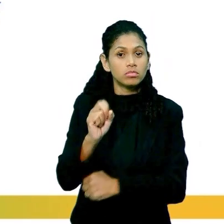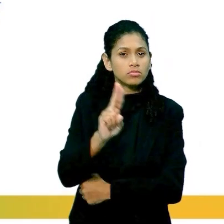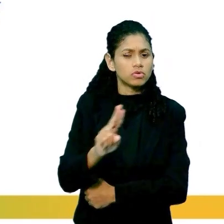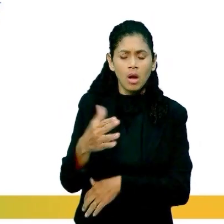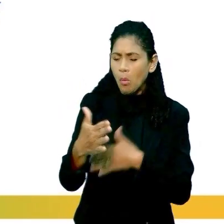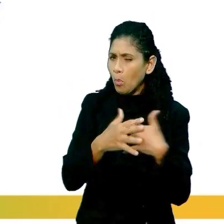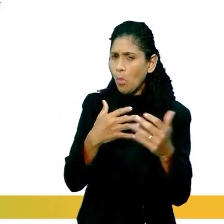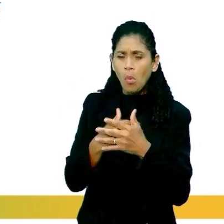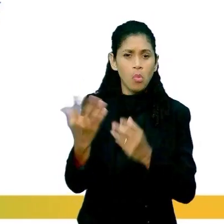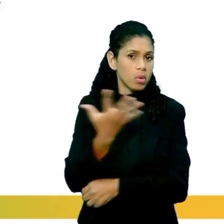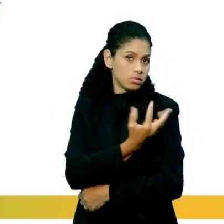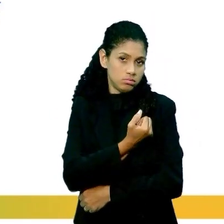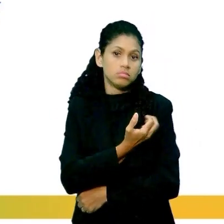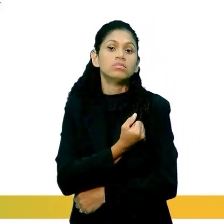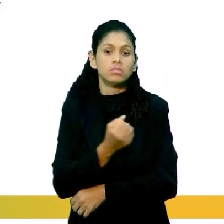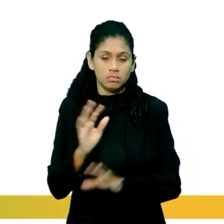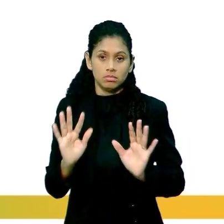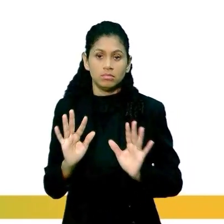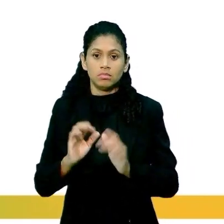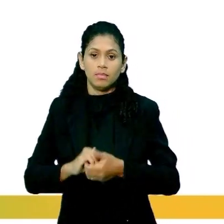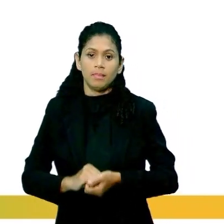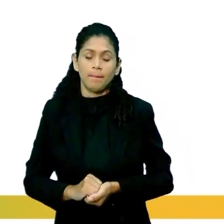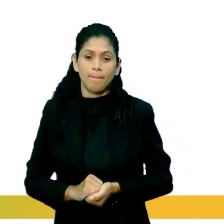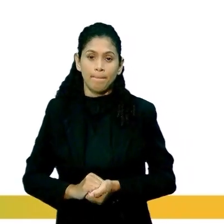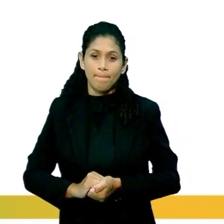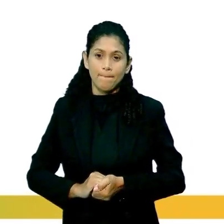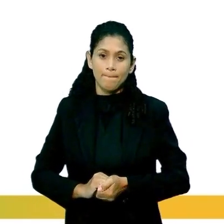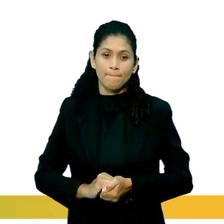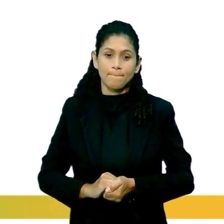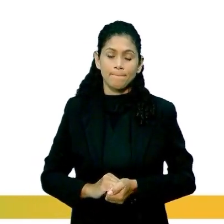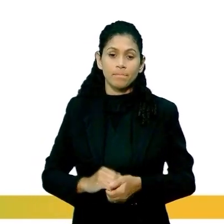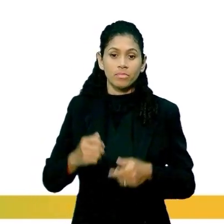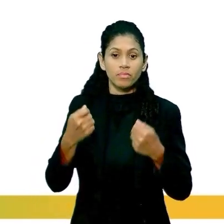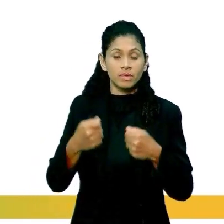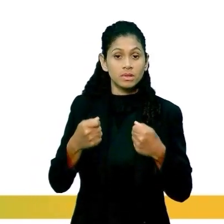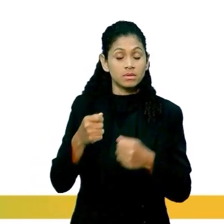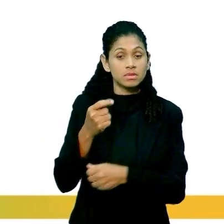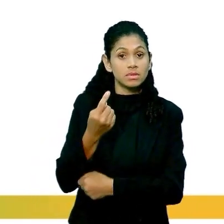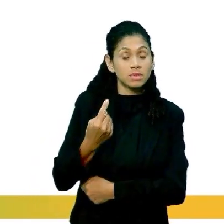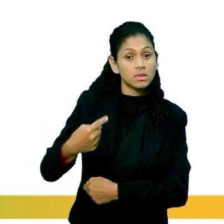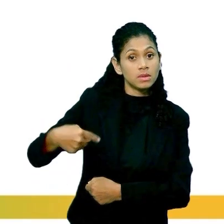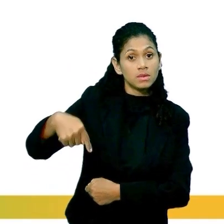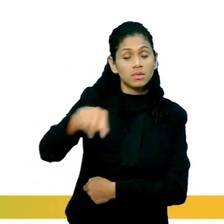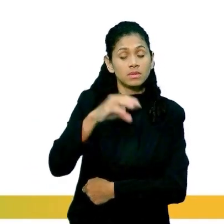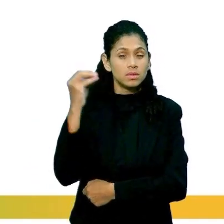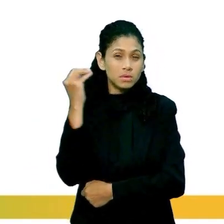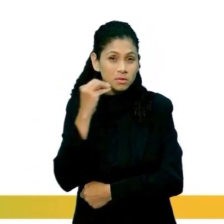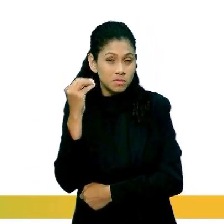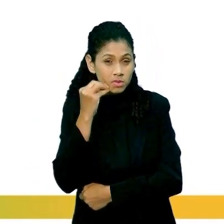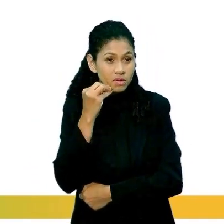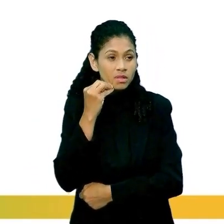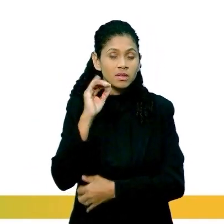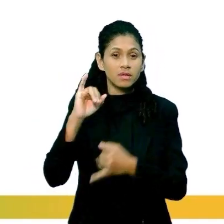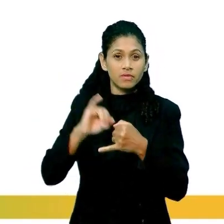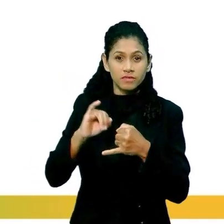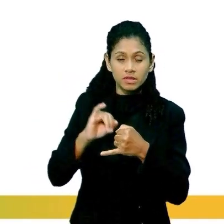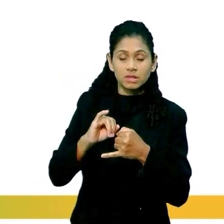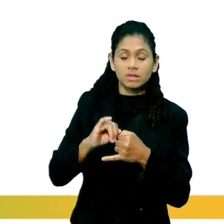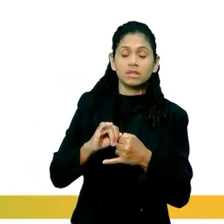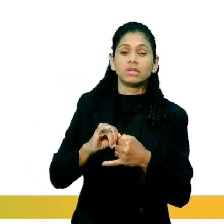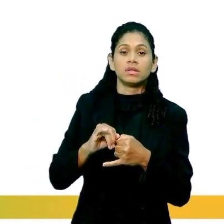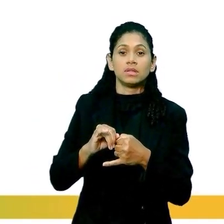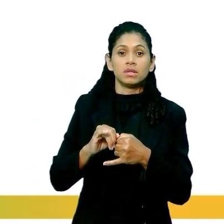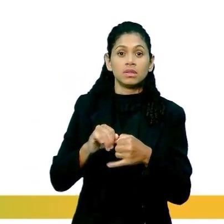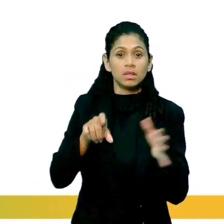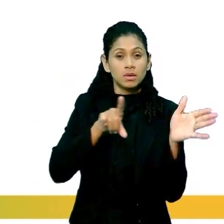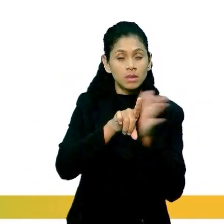por 5, tudo bem? Bom, eu preciso que vocês tentem realizar essa questão 4, que está